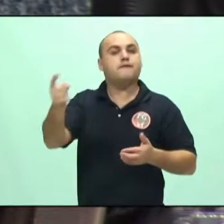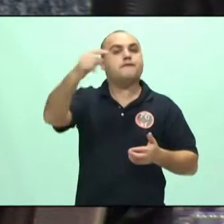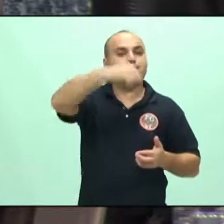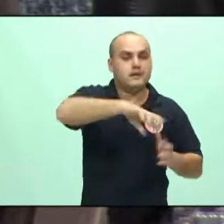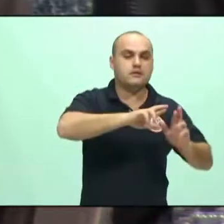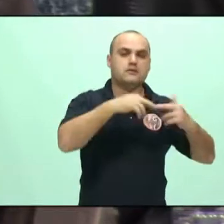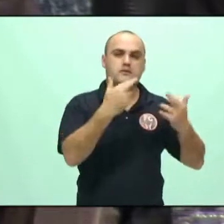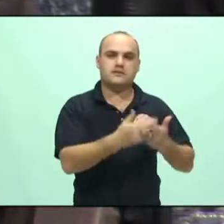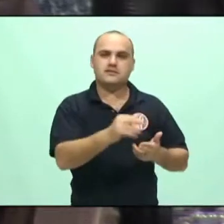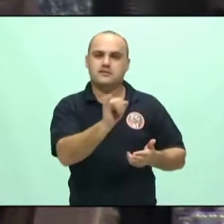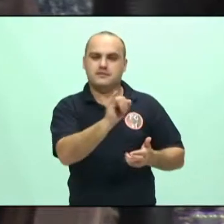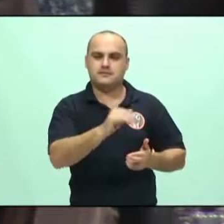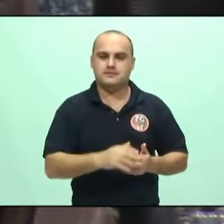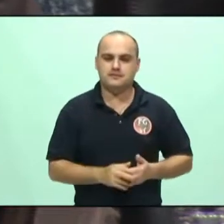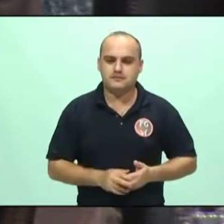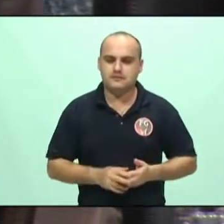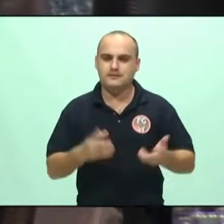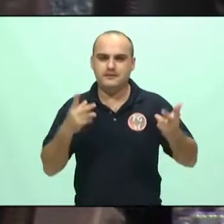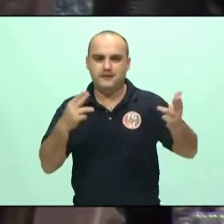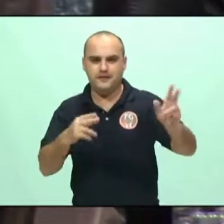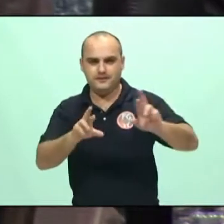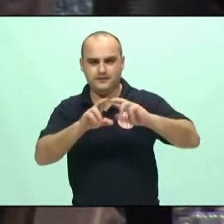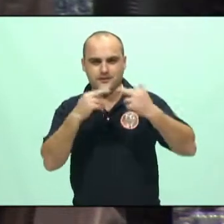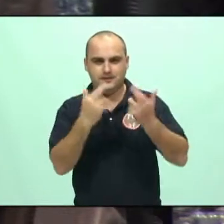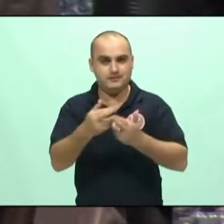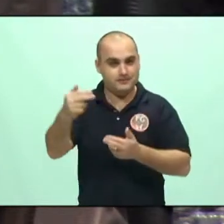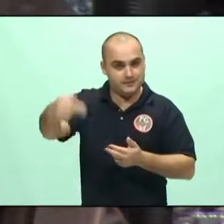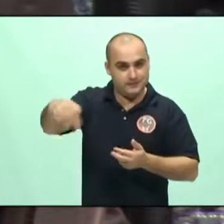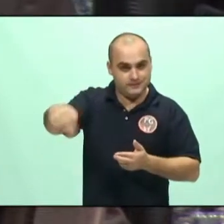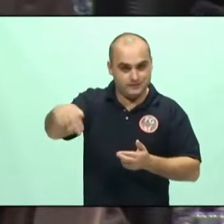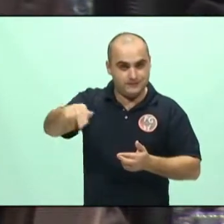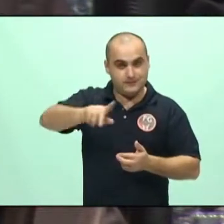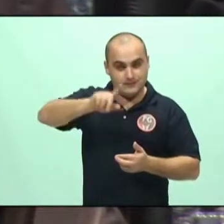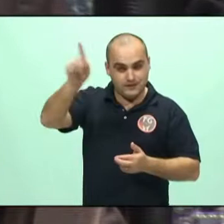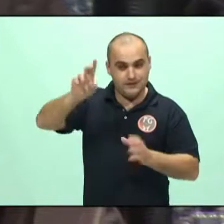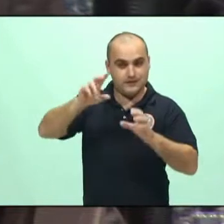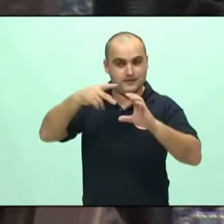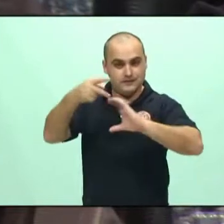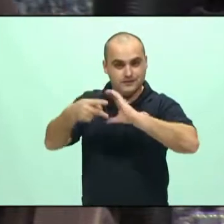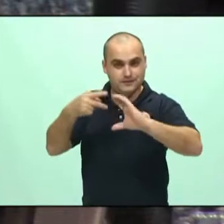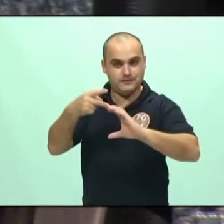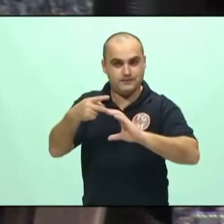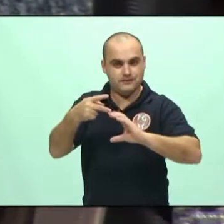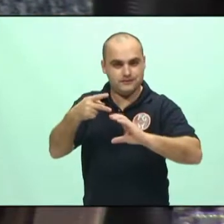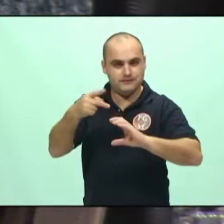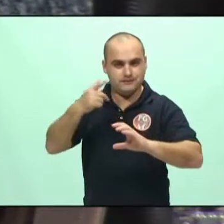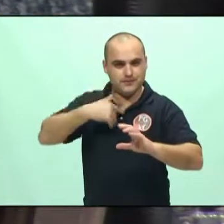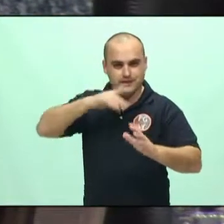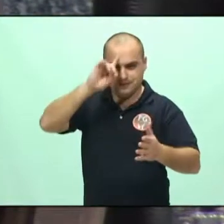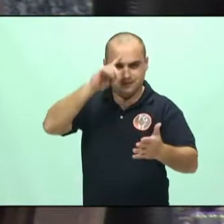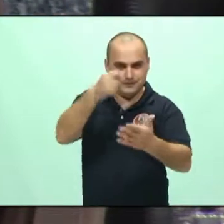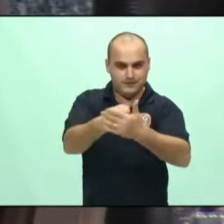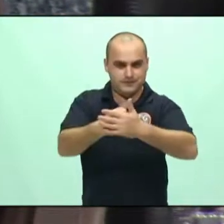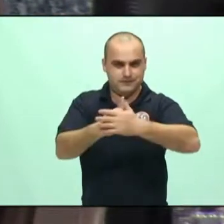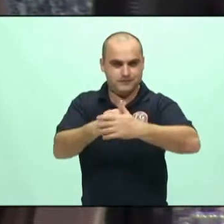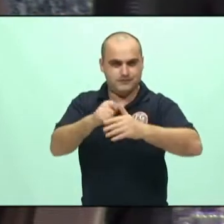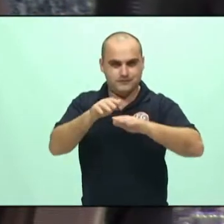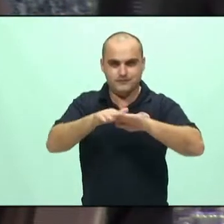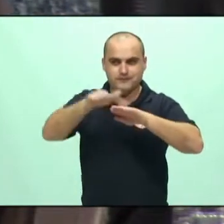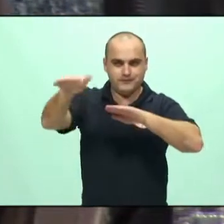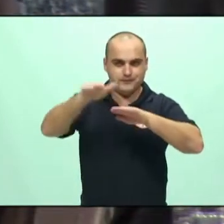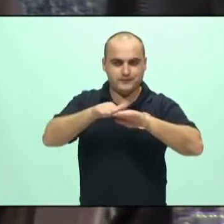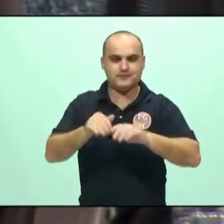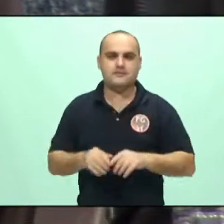Itajaí foi no mesmo dia que teve a reunião em Navegantes na Câmara de Vereadores para decidir a travessia e lá no gabinete do prefeito